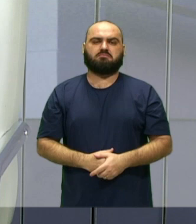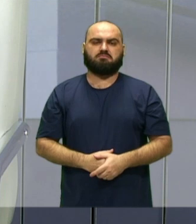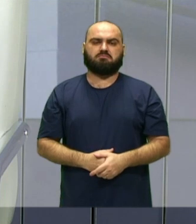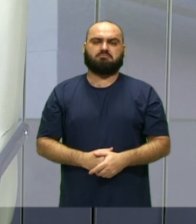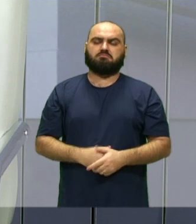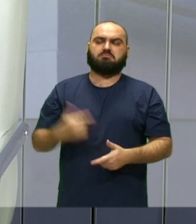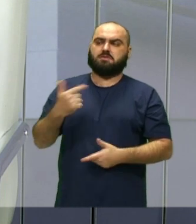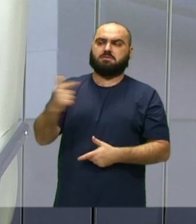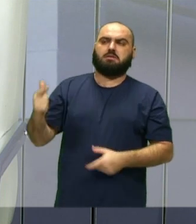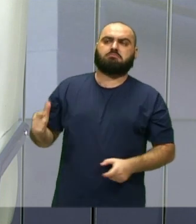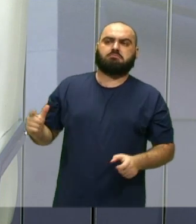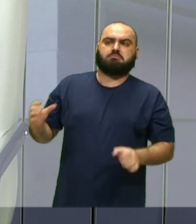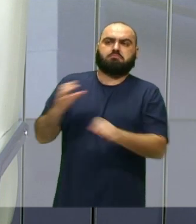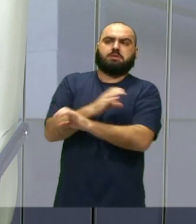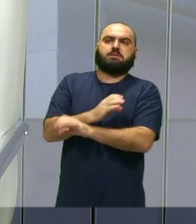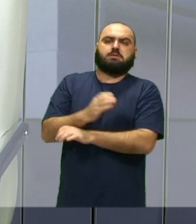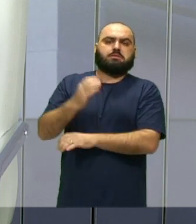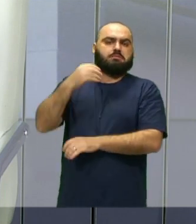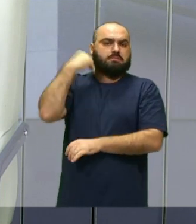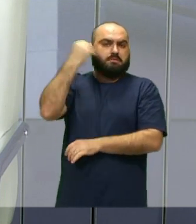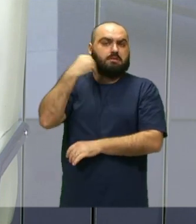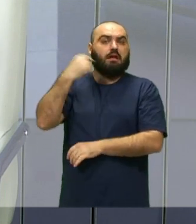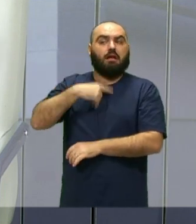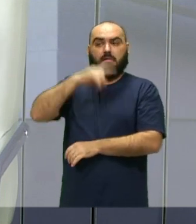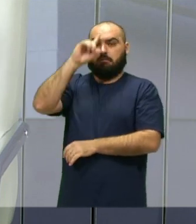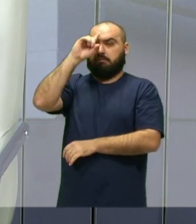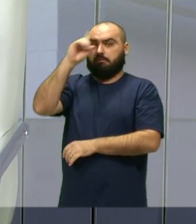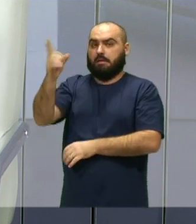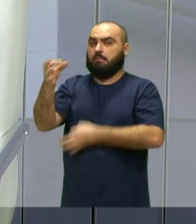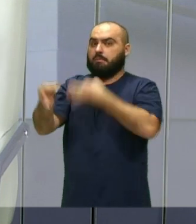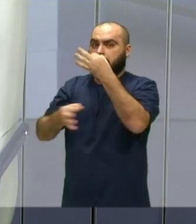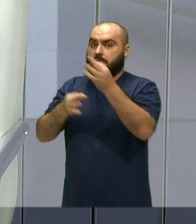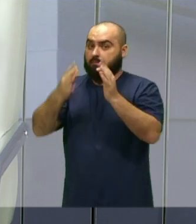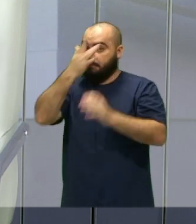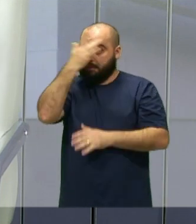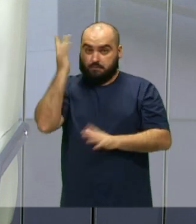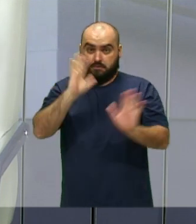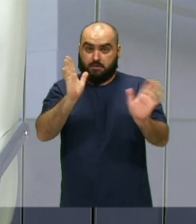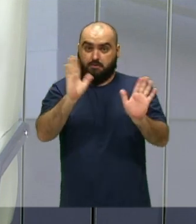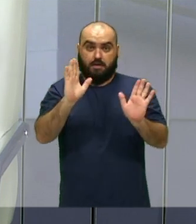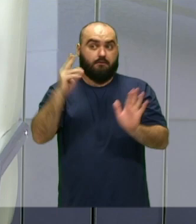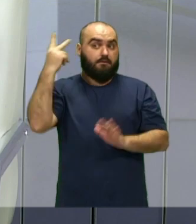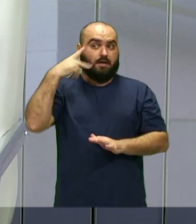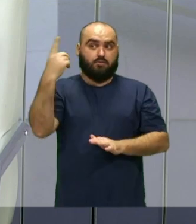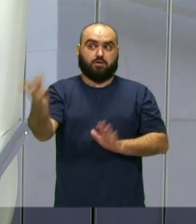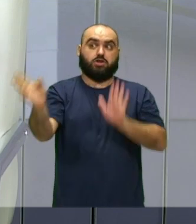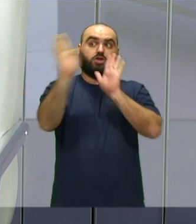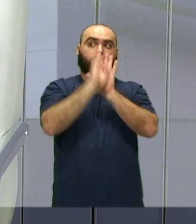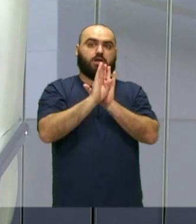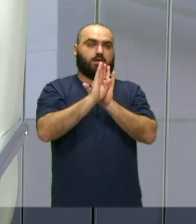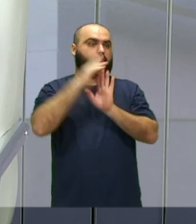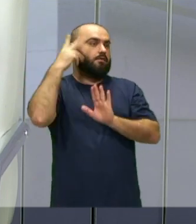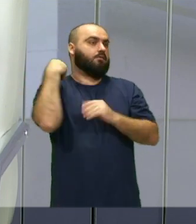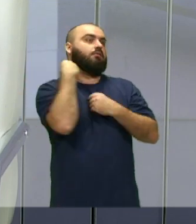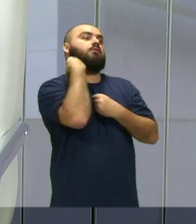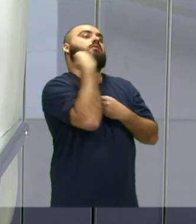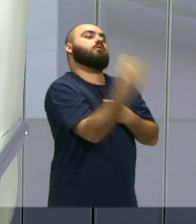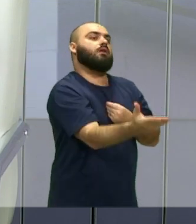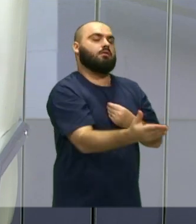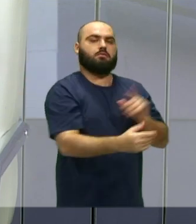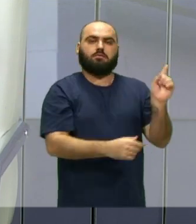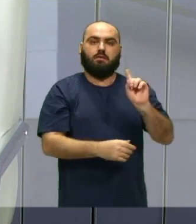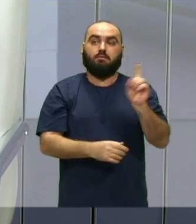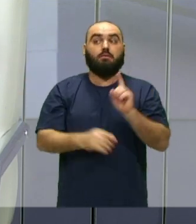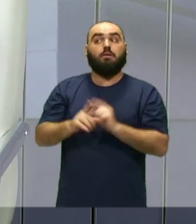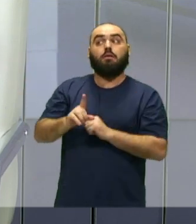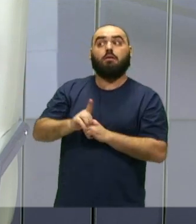completa ainda, porque apesar de a gente sugerir, porque as pessoas elas têm que entender que esse dinheiro não vem para o vereador dar. Esse dinheiro está